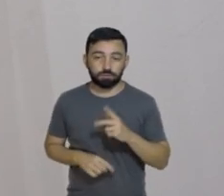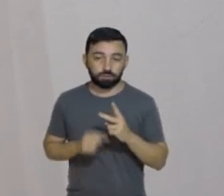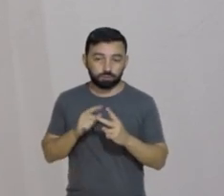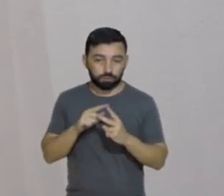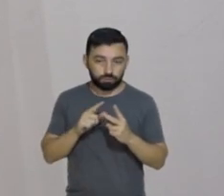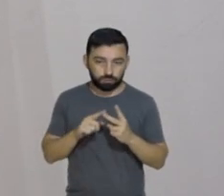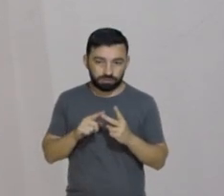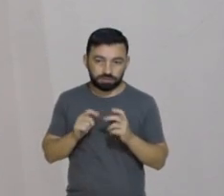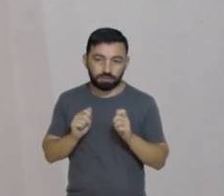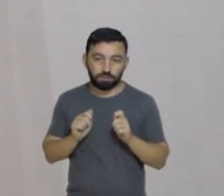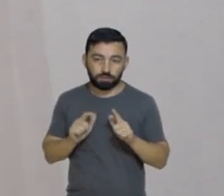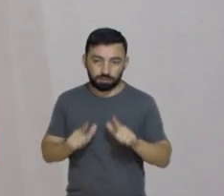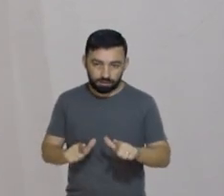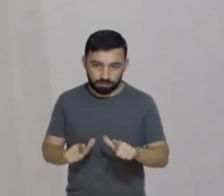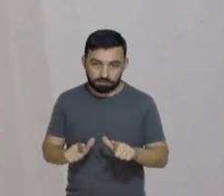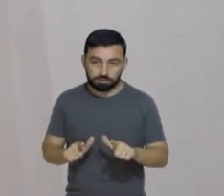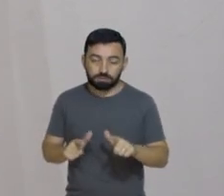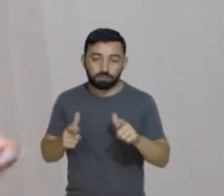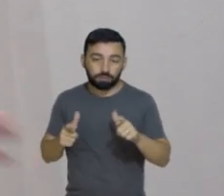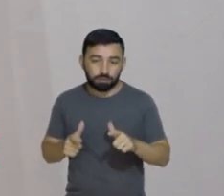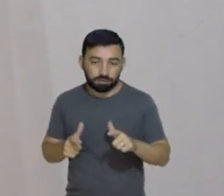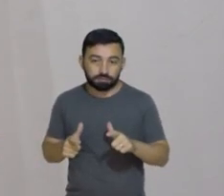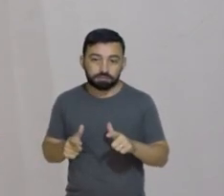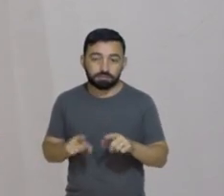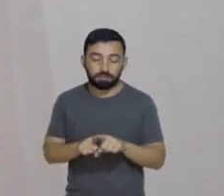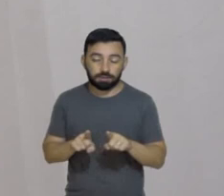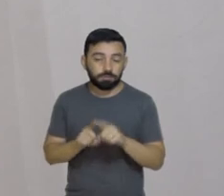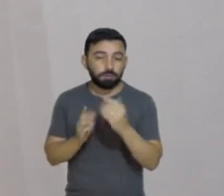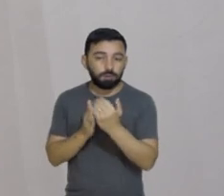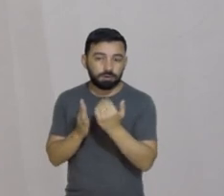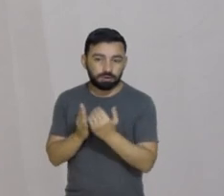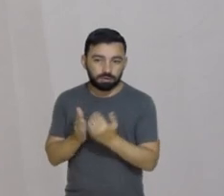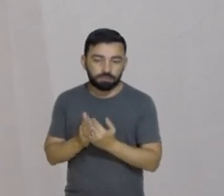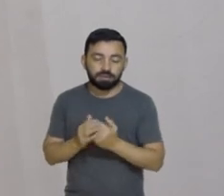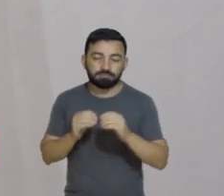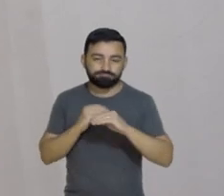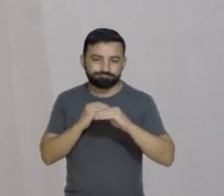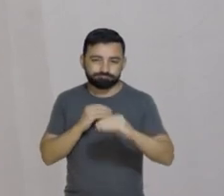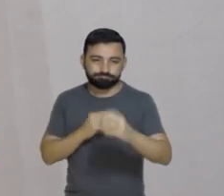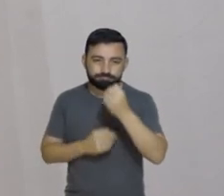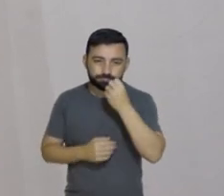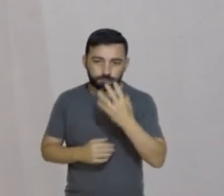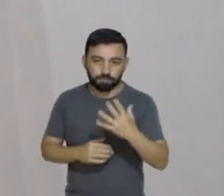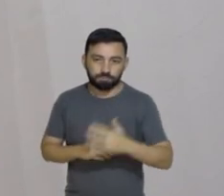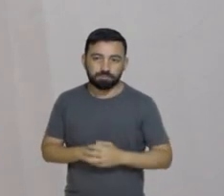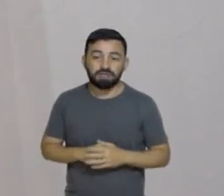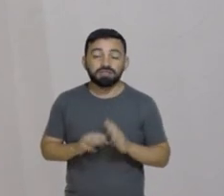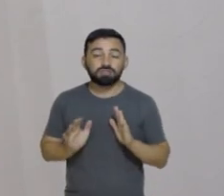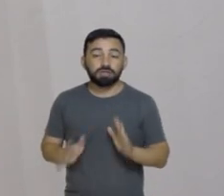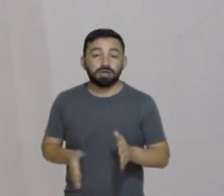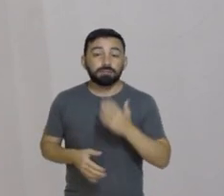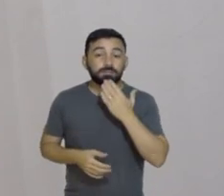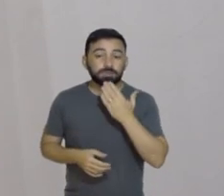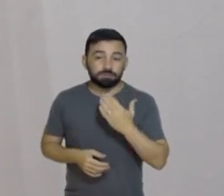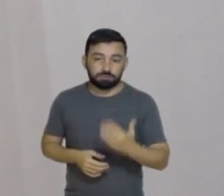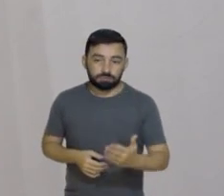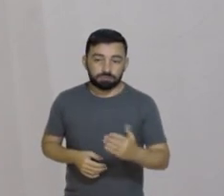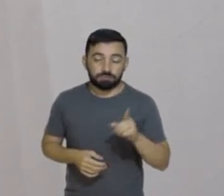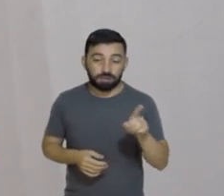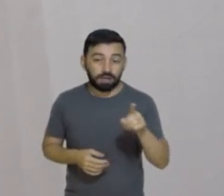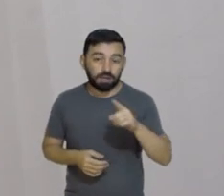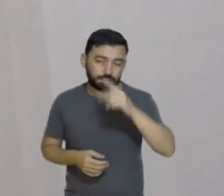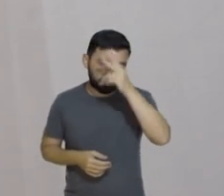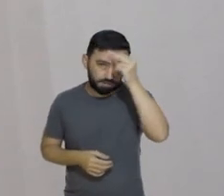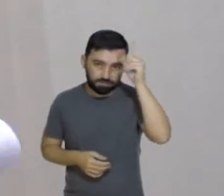Agrolândia, também no programa Estrada Boa. Isso veio solicitado pelo prefeito